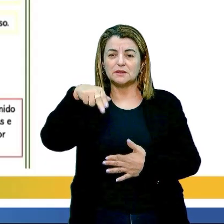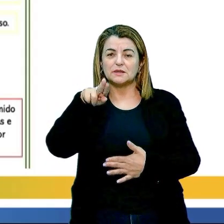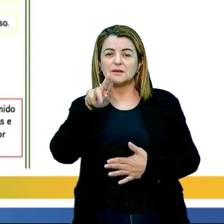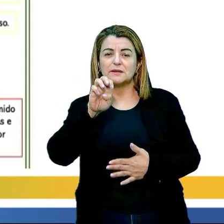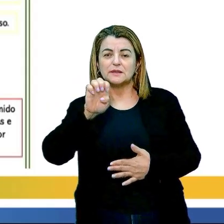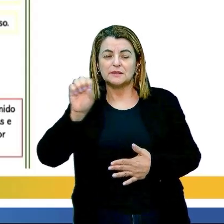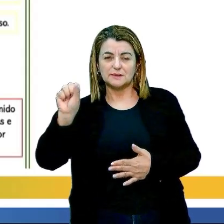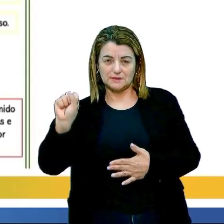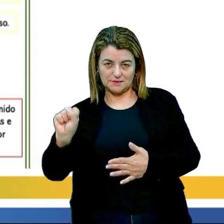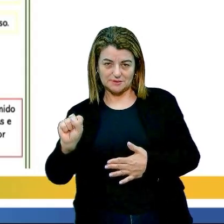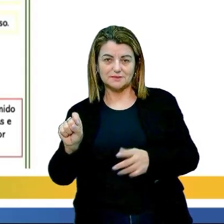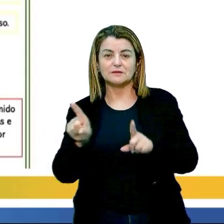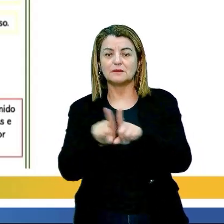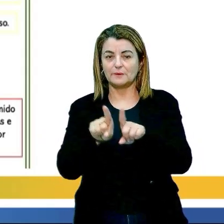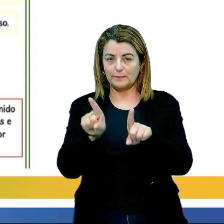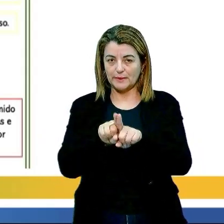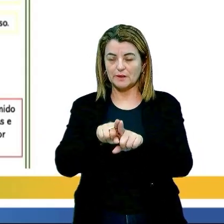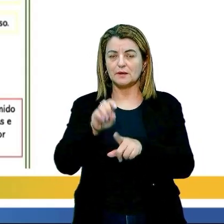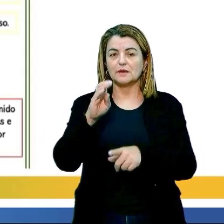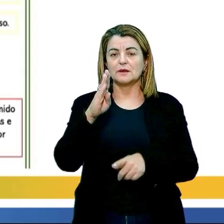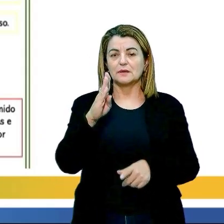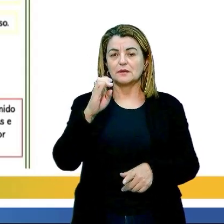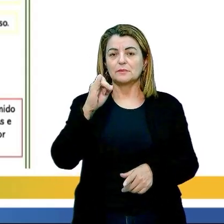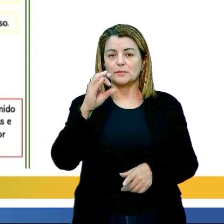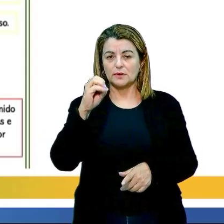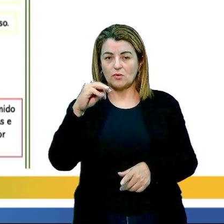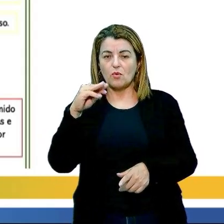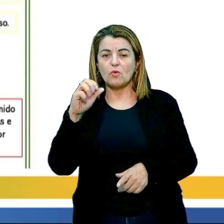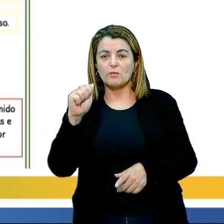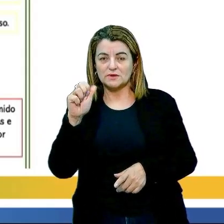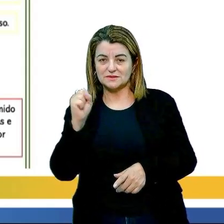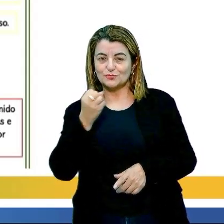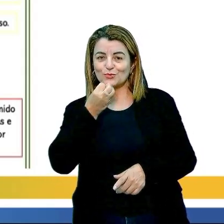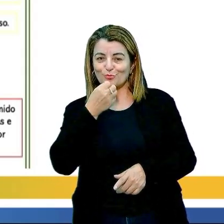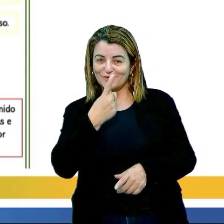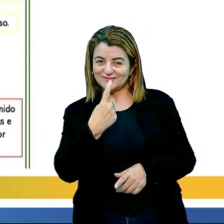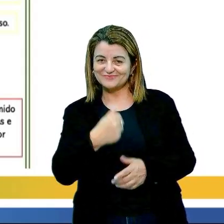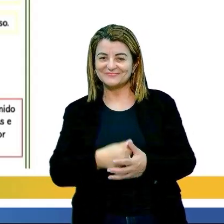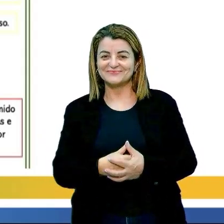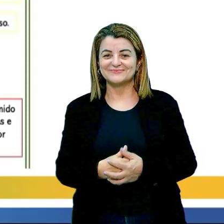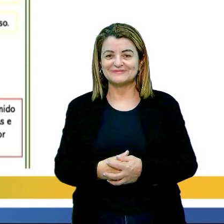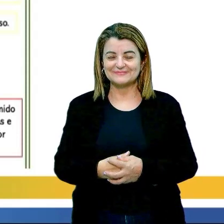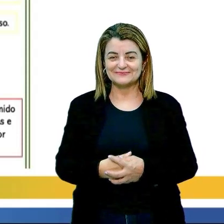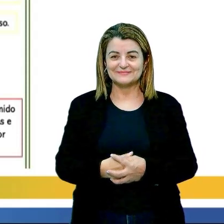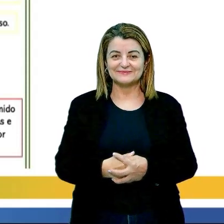de bioma também brasileiro. Tudo bem para vocês?